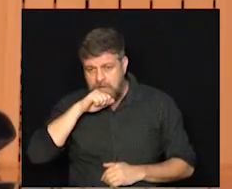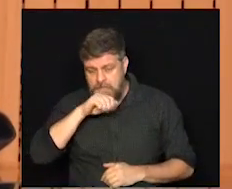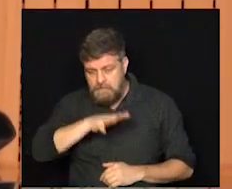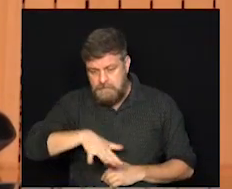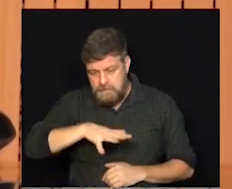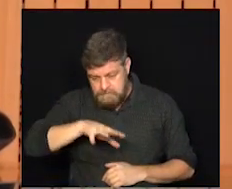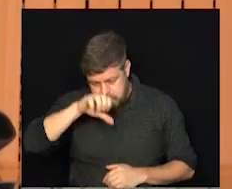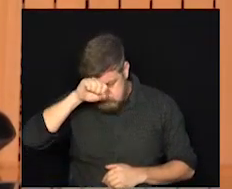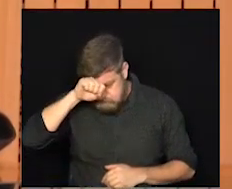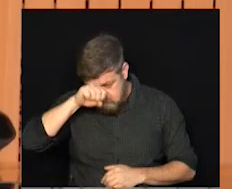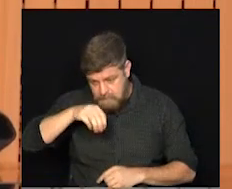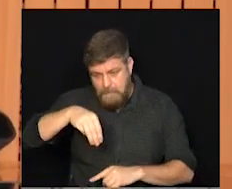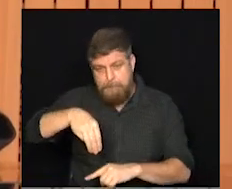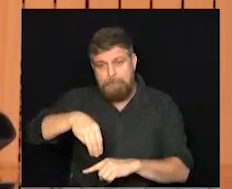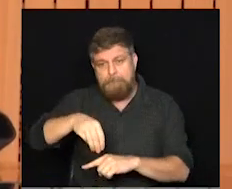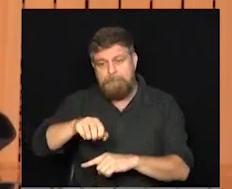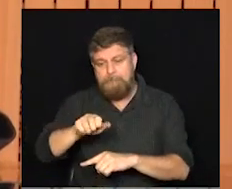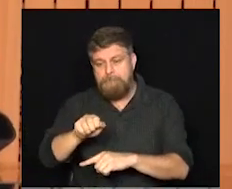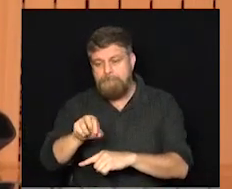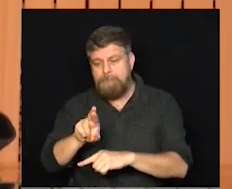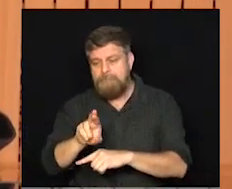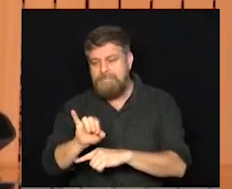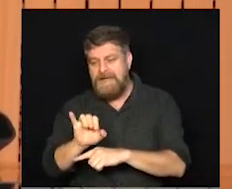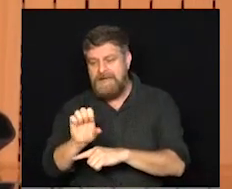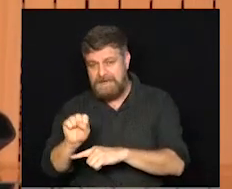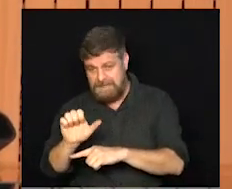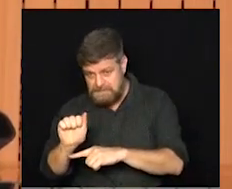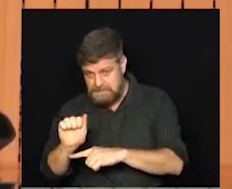Mãe Marisa, está conosco?